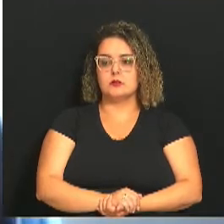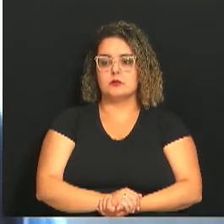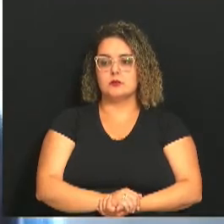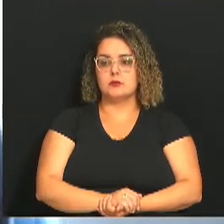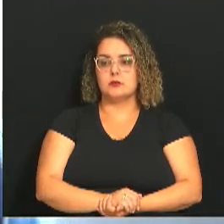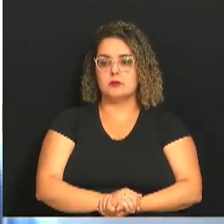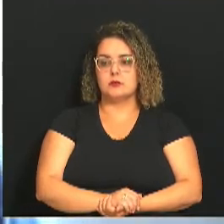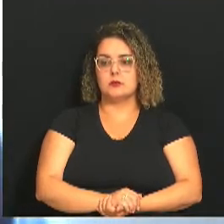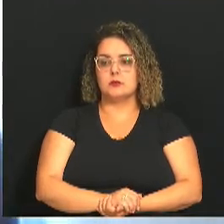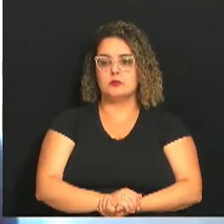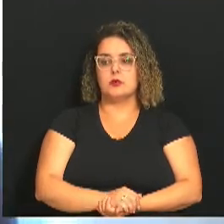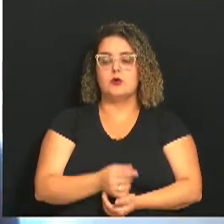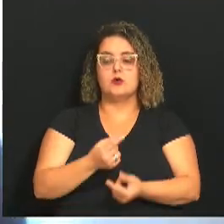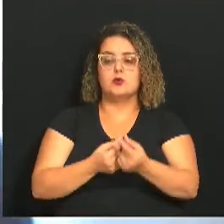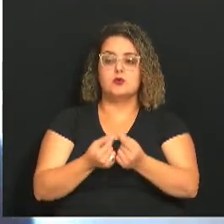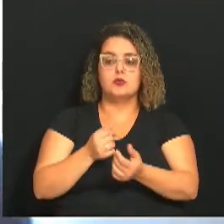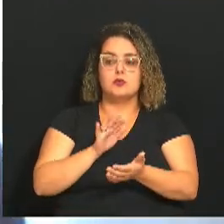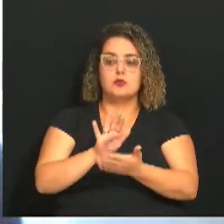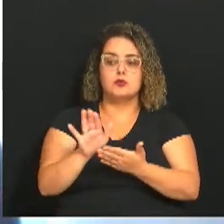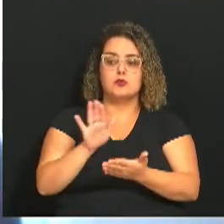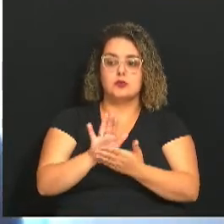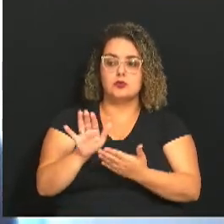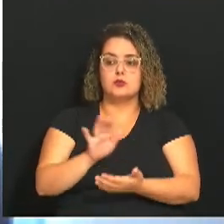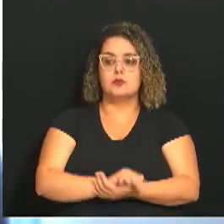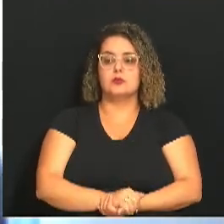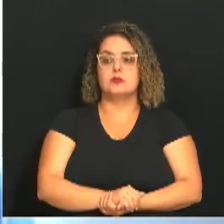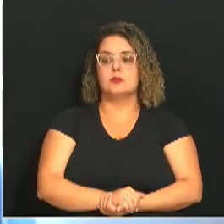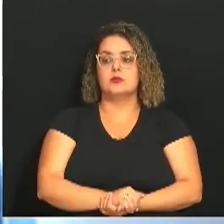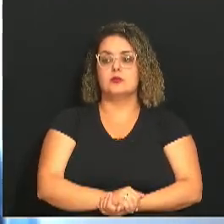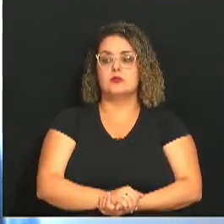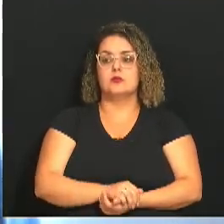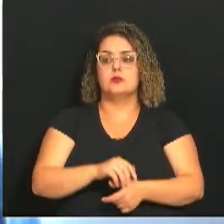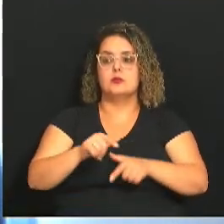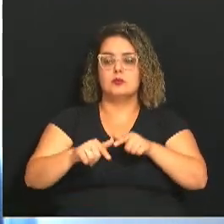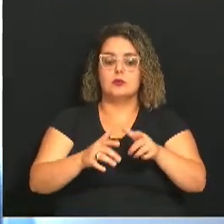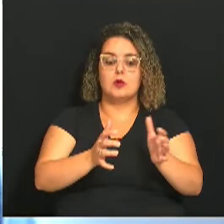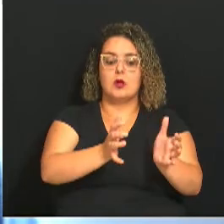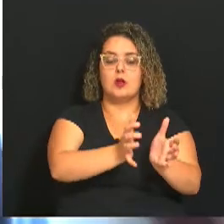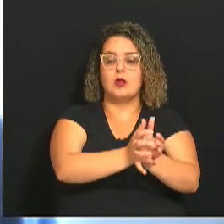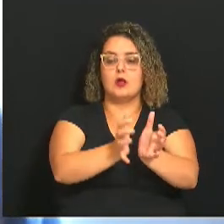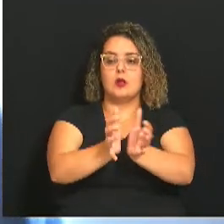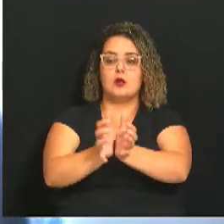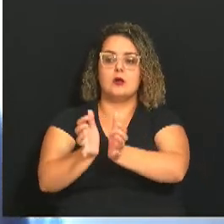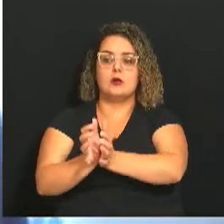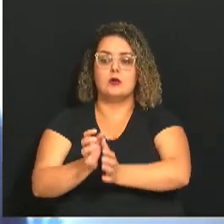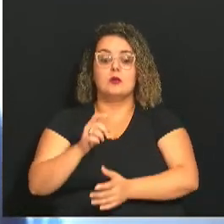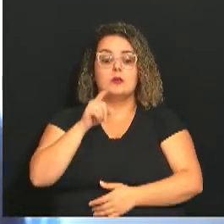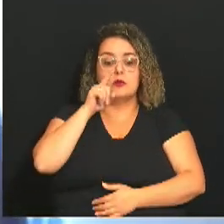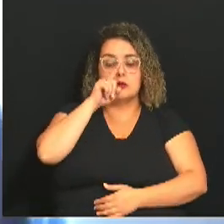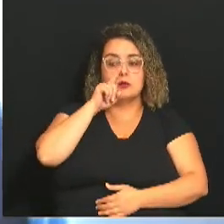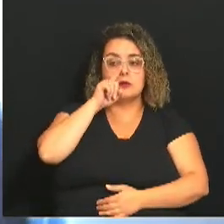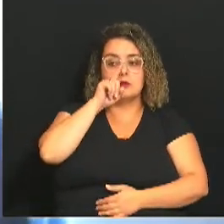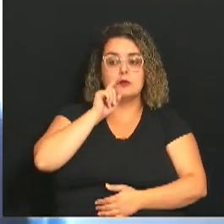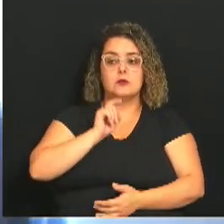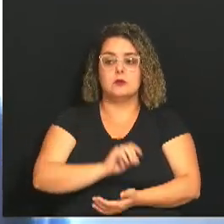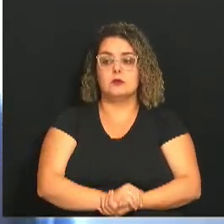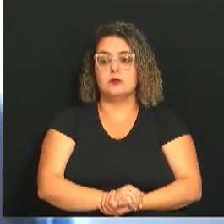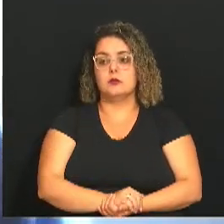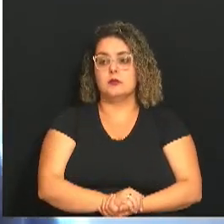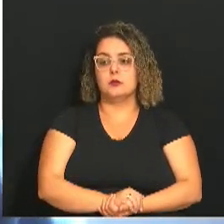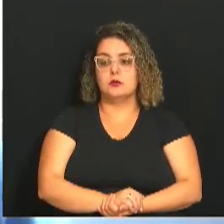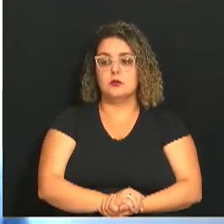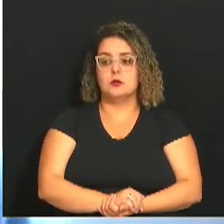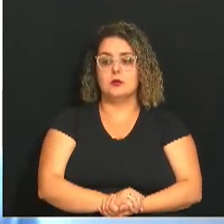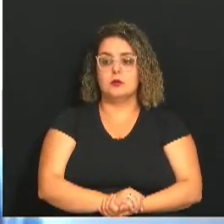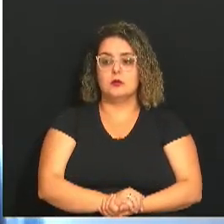risco, custos. Então, eles trabalham com categorias de risco, o que é inaceitável que ocorra. O que